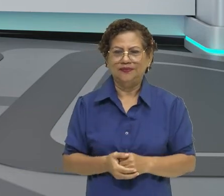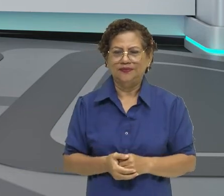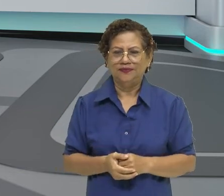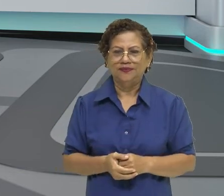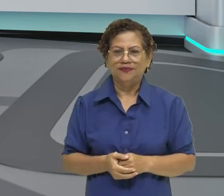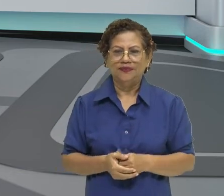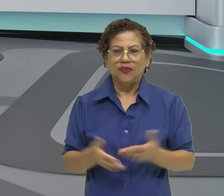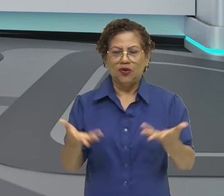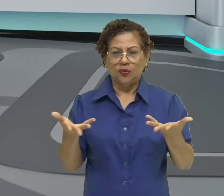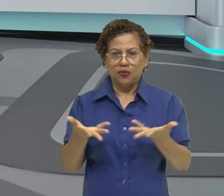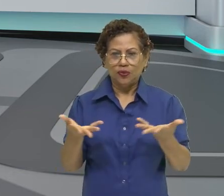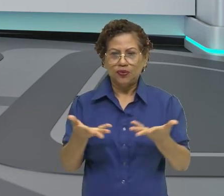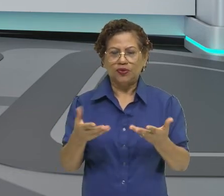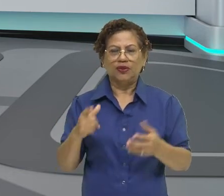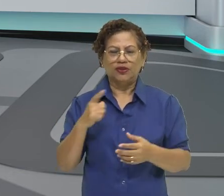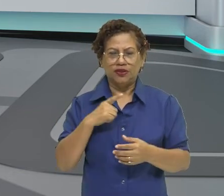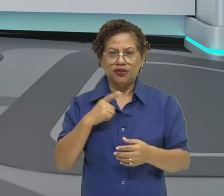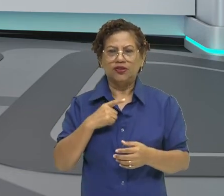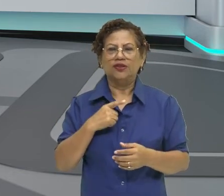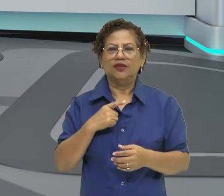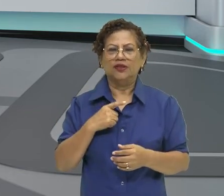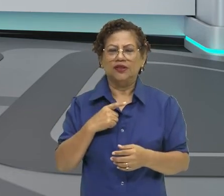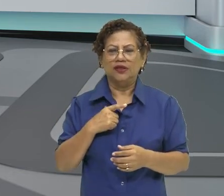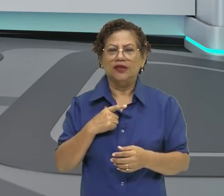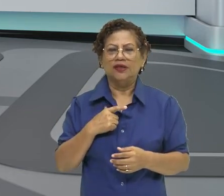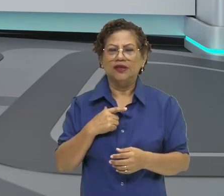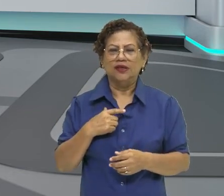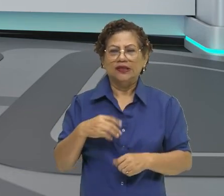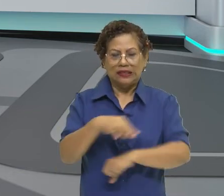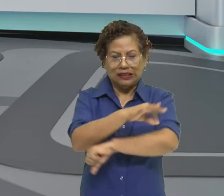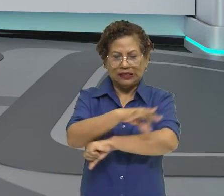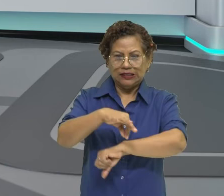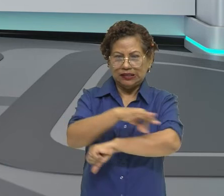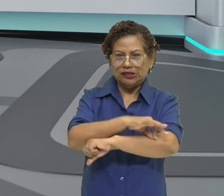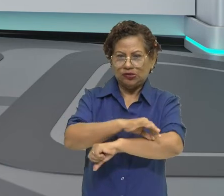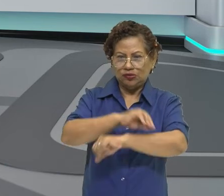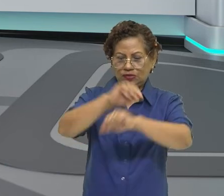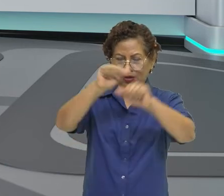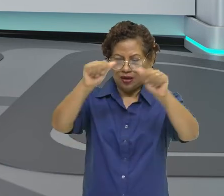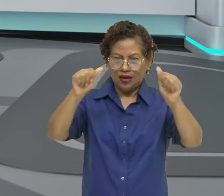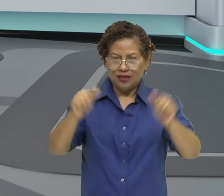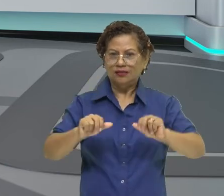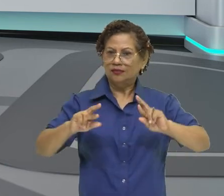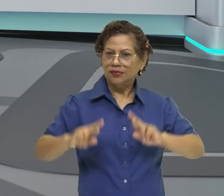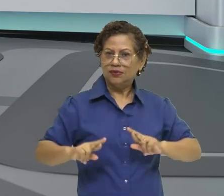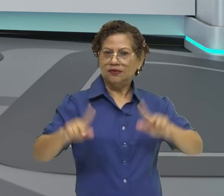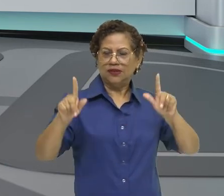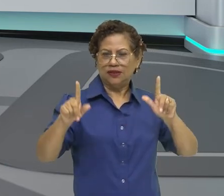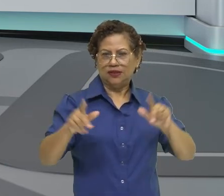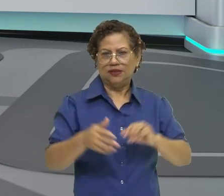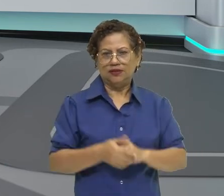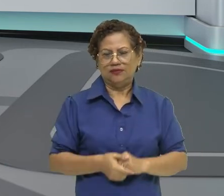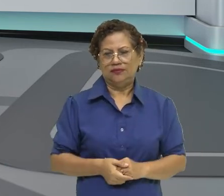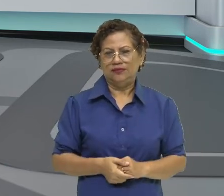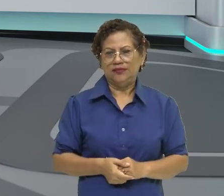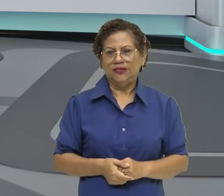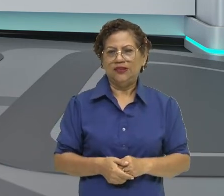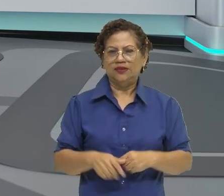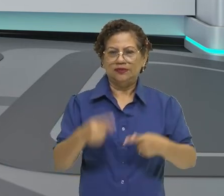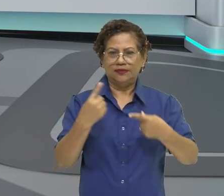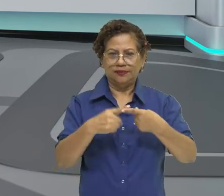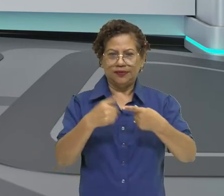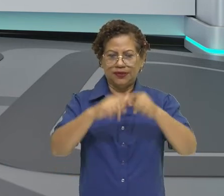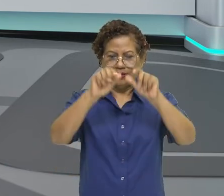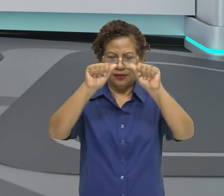Hoje, a gente já tem uma arte totalmente diferente. E aqui a gente falou de pintura, escultura e arquitetura.